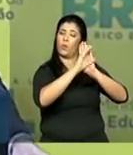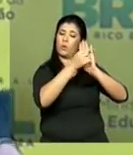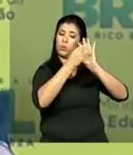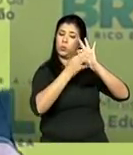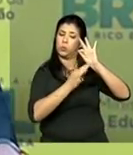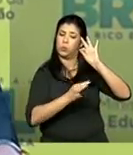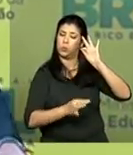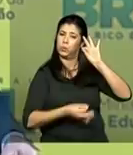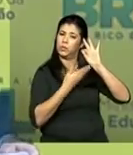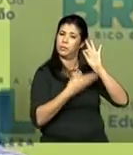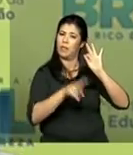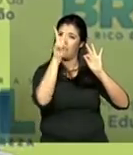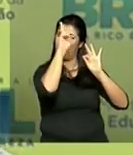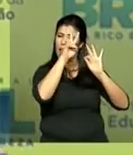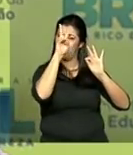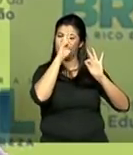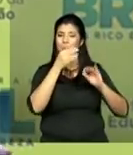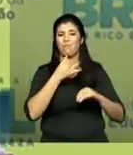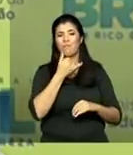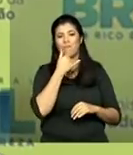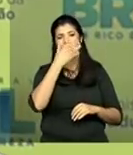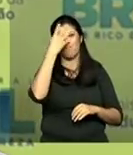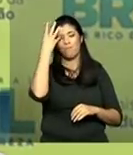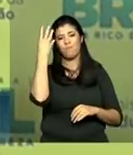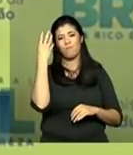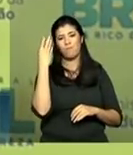menção a duas candidaturas